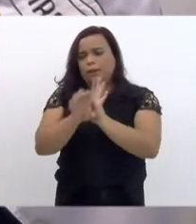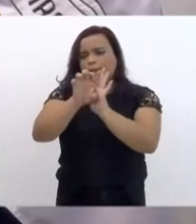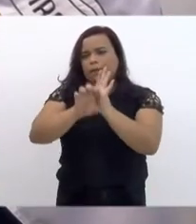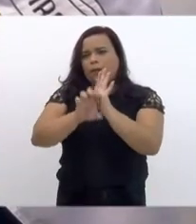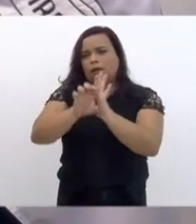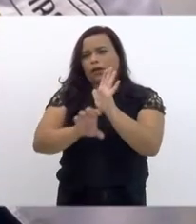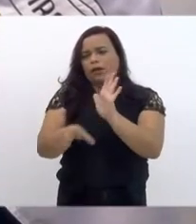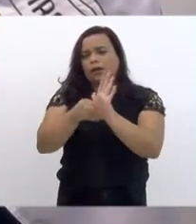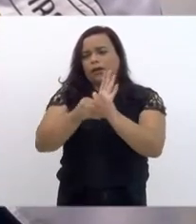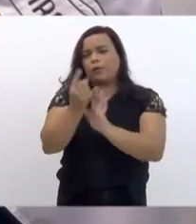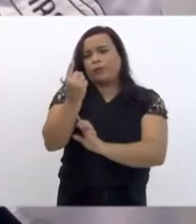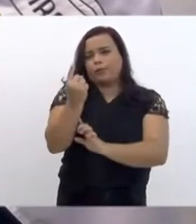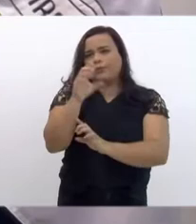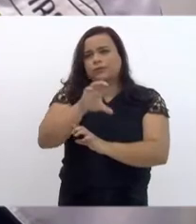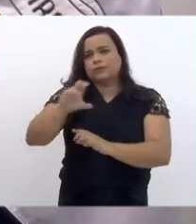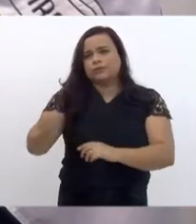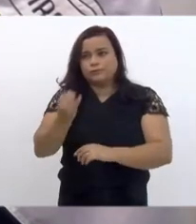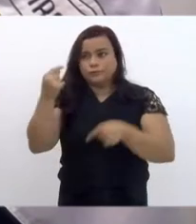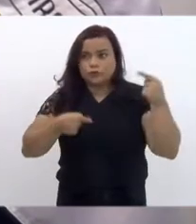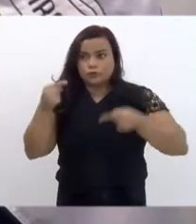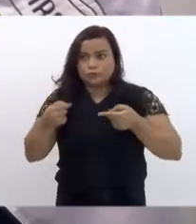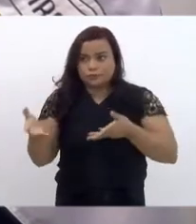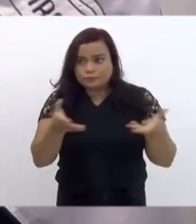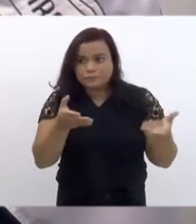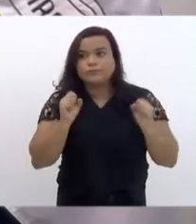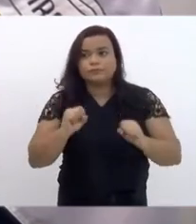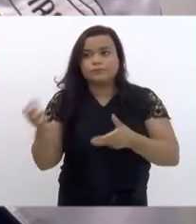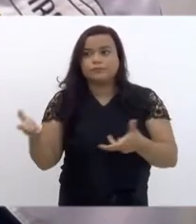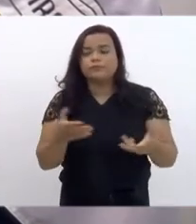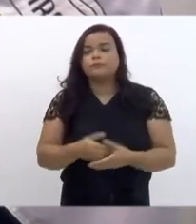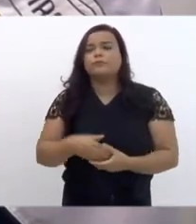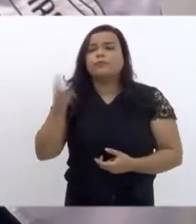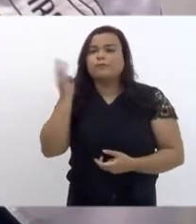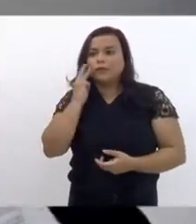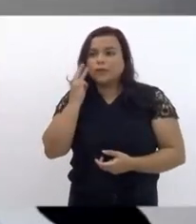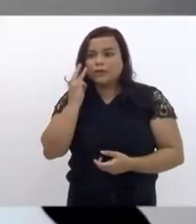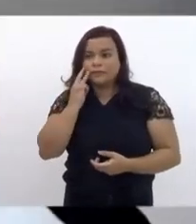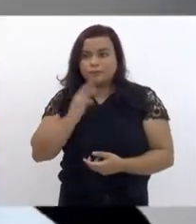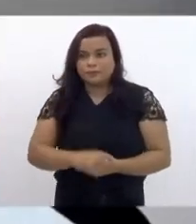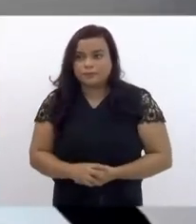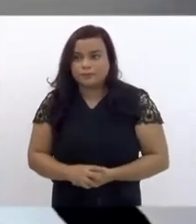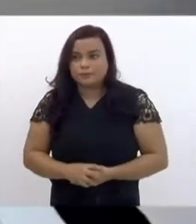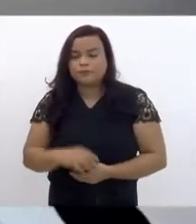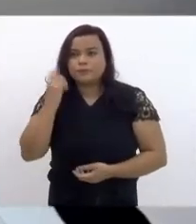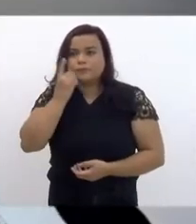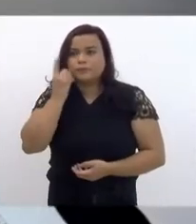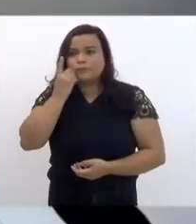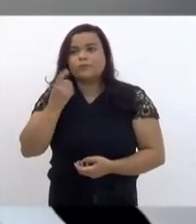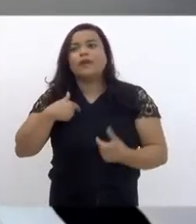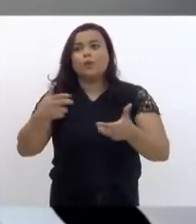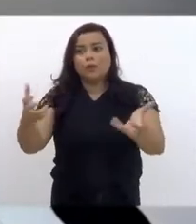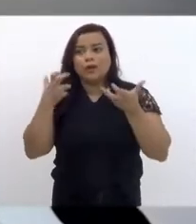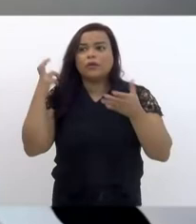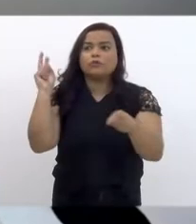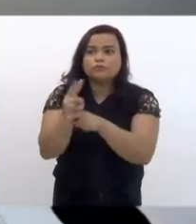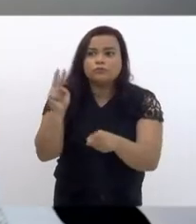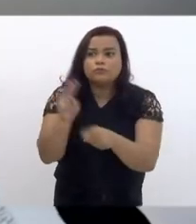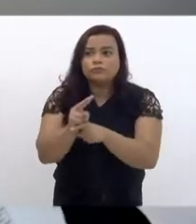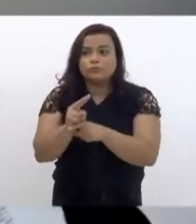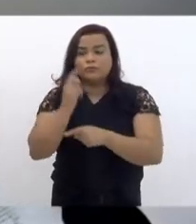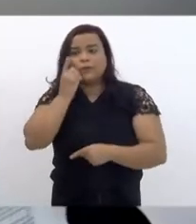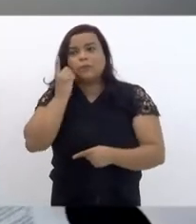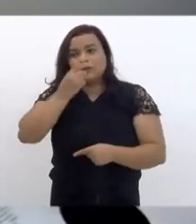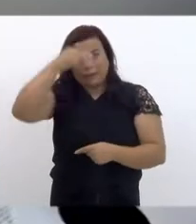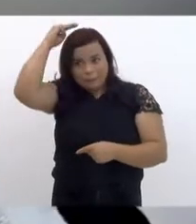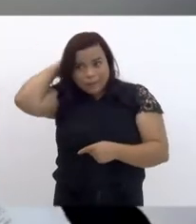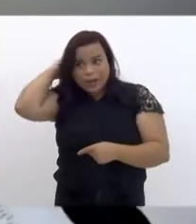Em discussão. Foi discutido. Deputado Valdec, para discutir. Pois é, eu queria defender, deputado Márcio Pacheco,